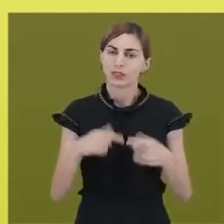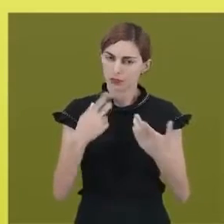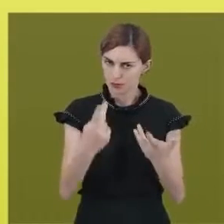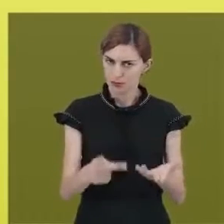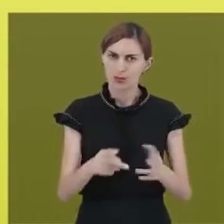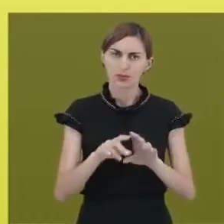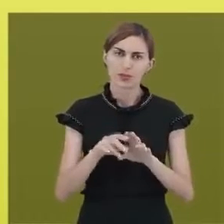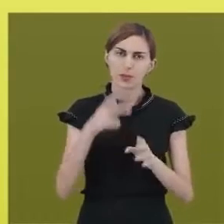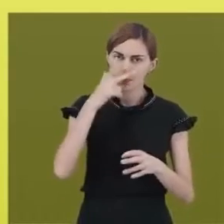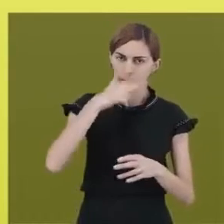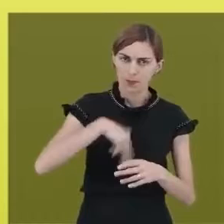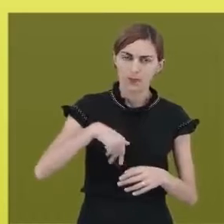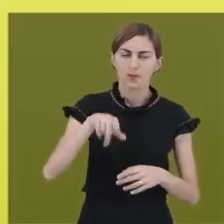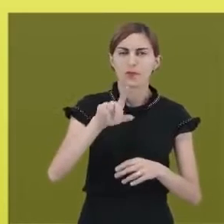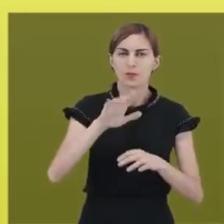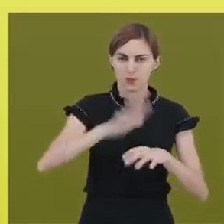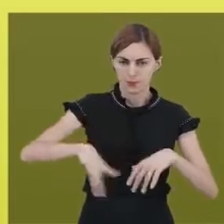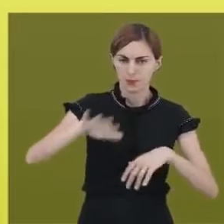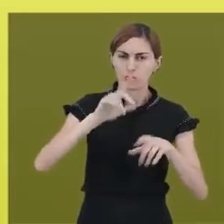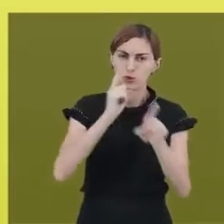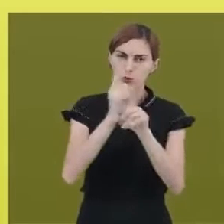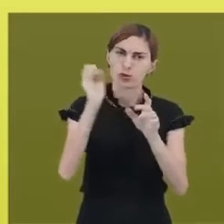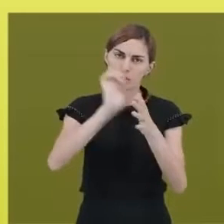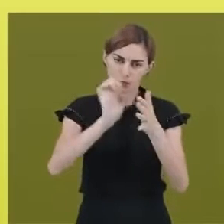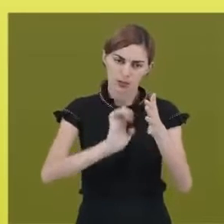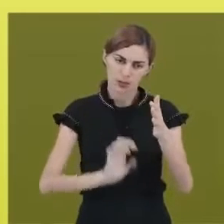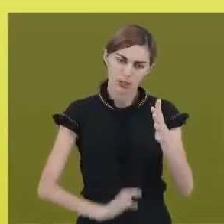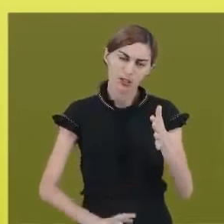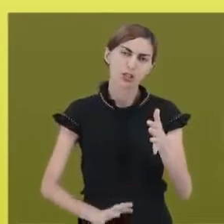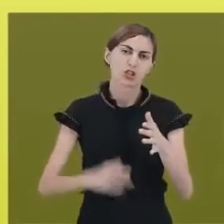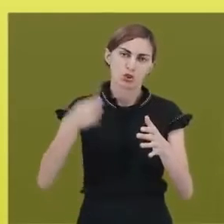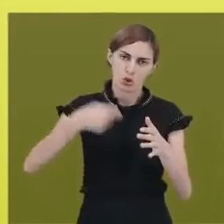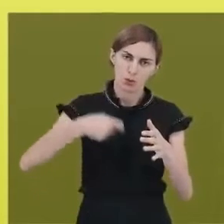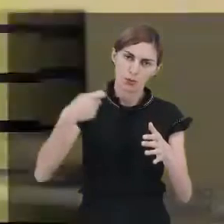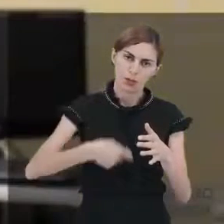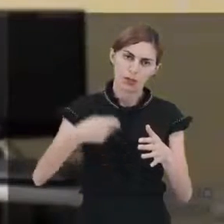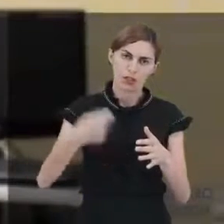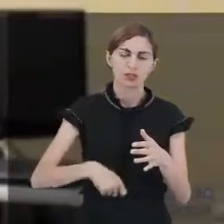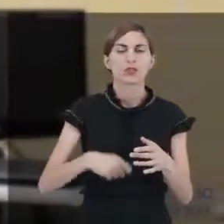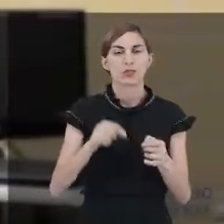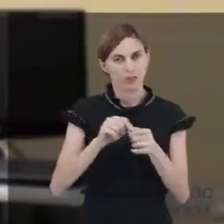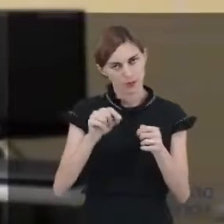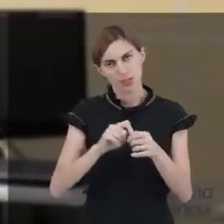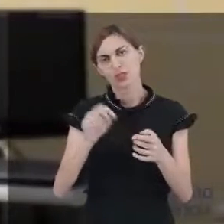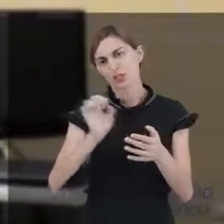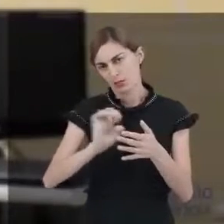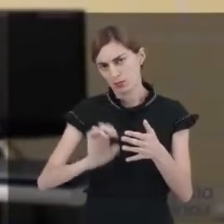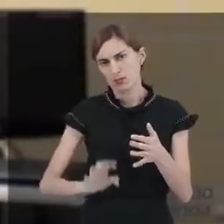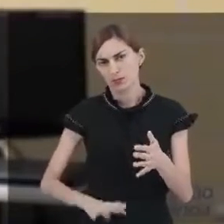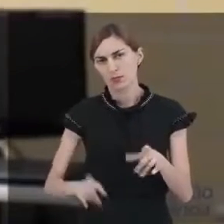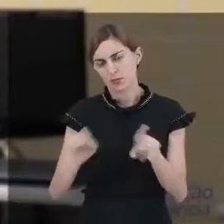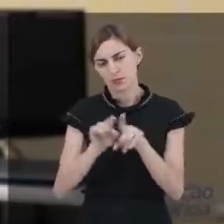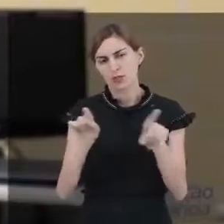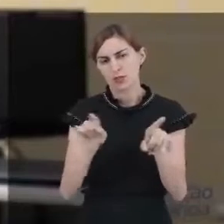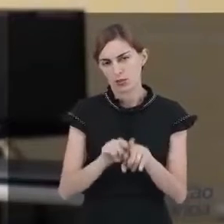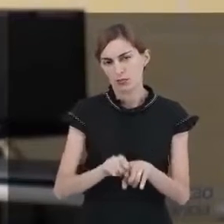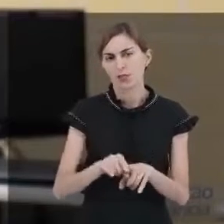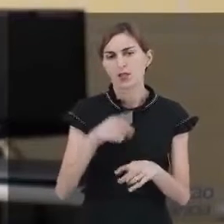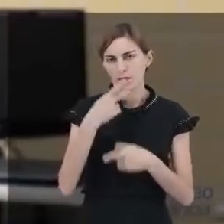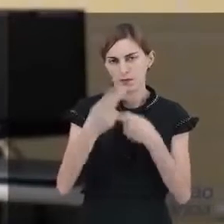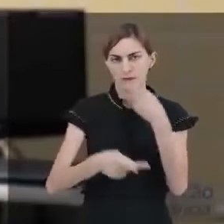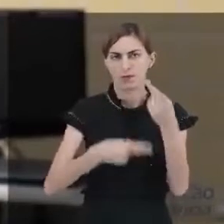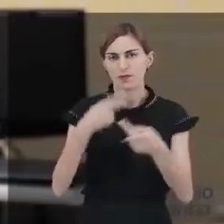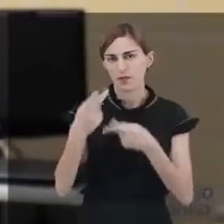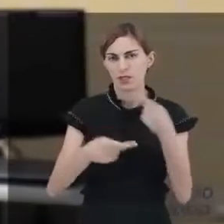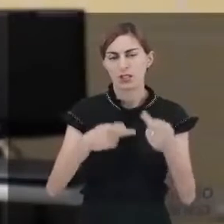Neste mesmo NR, nós vamos encontrar os exercícios, as obrigações de haver exercício, que nós vamos encontrar também quando falarmos sobre